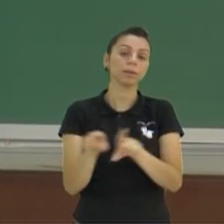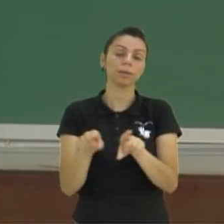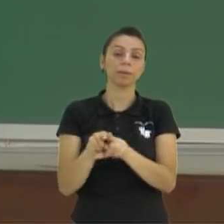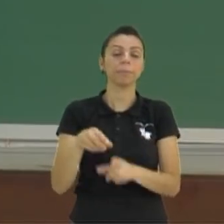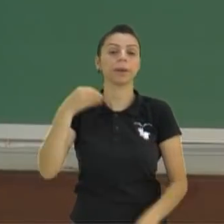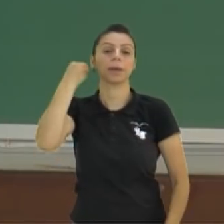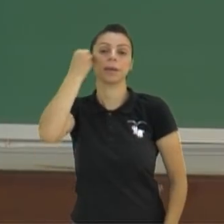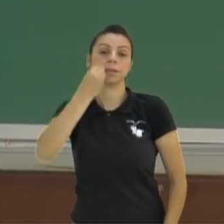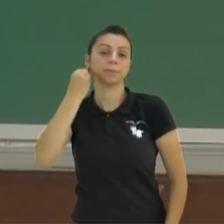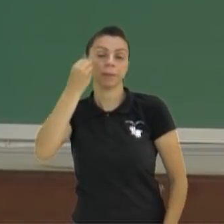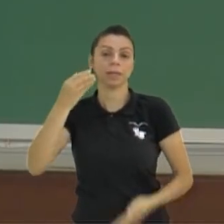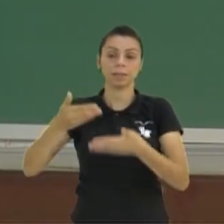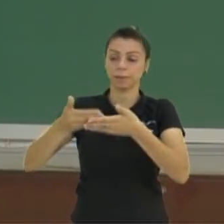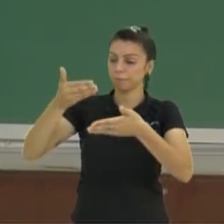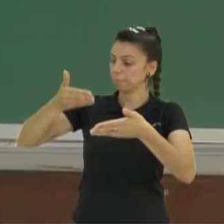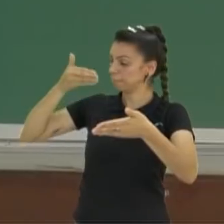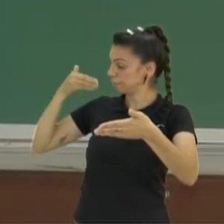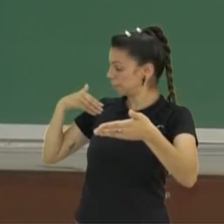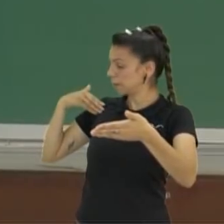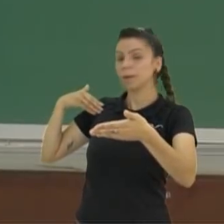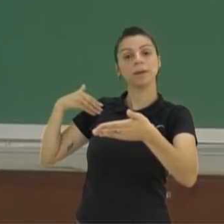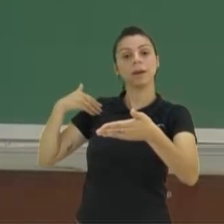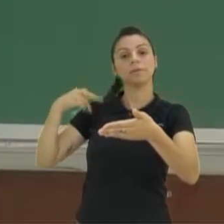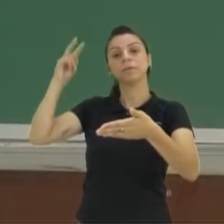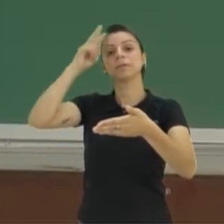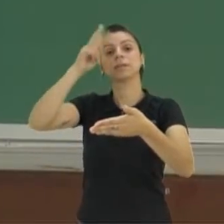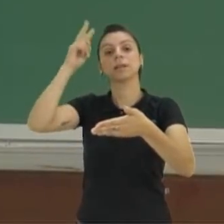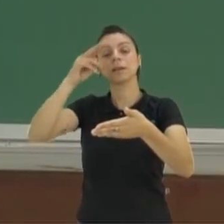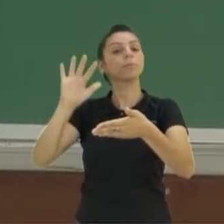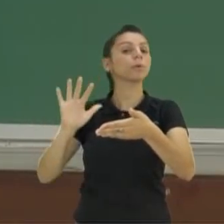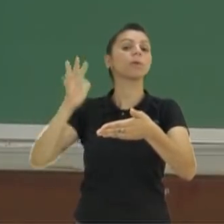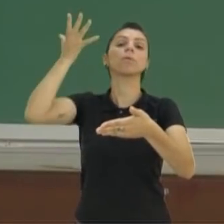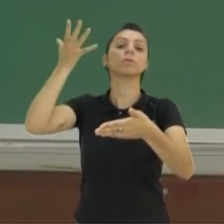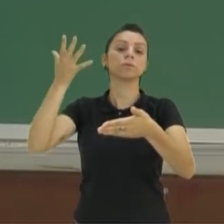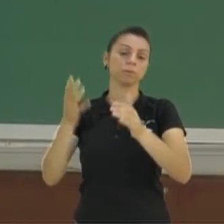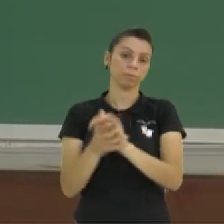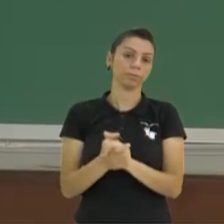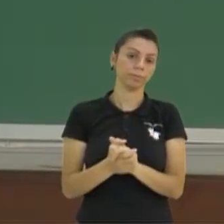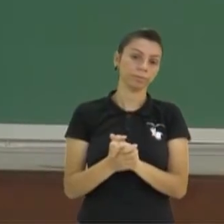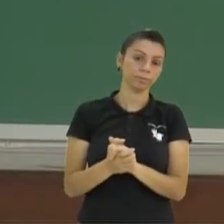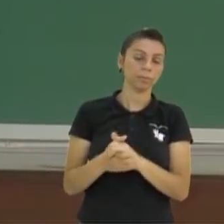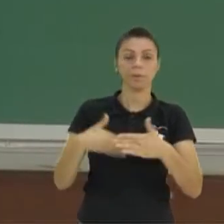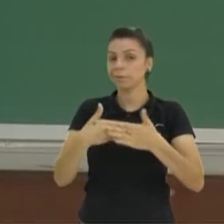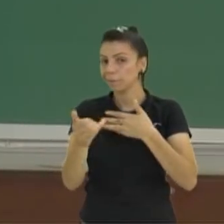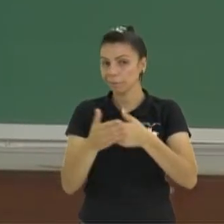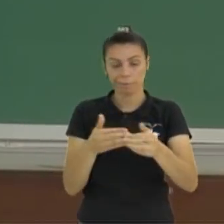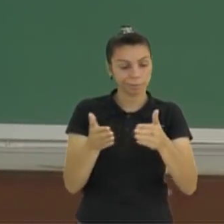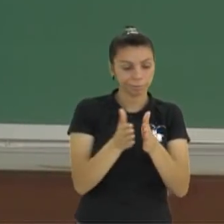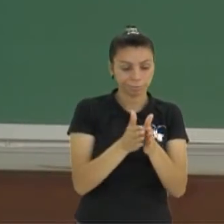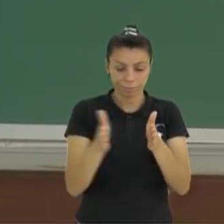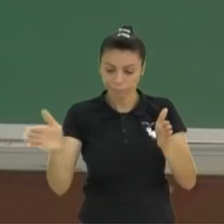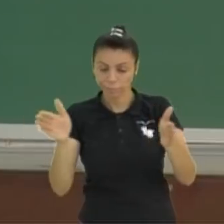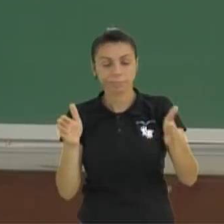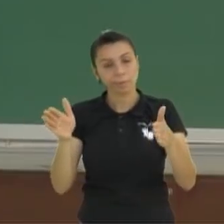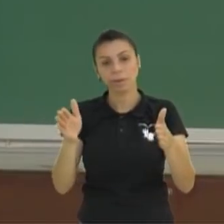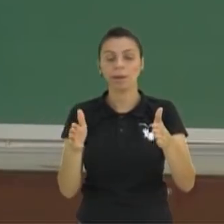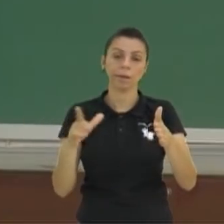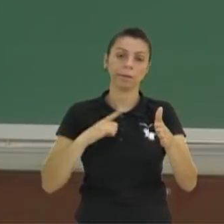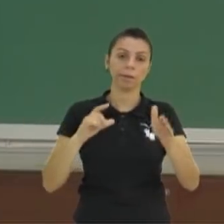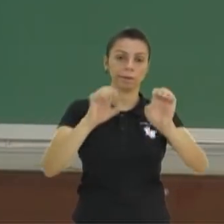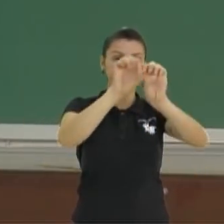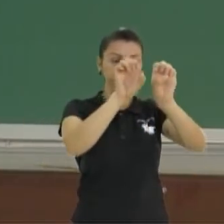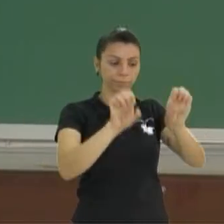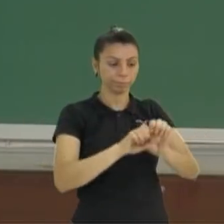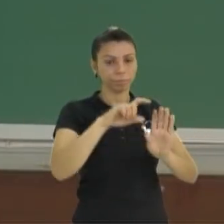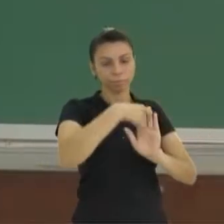no passado, num passado original. Afinal, independente do período, o texto sagrado mantém sempre a mesma estrutura, ao